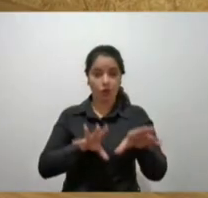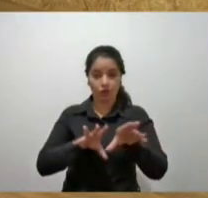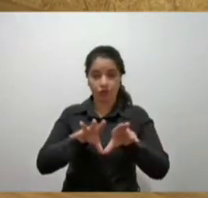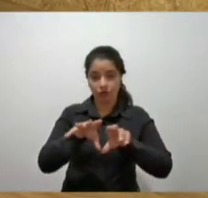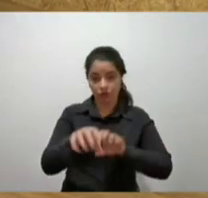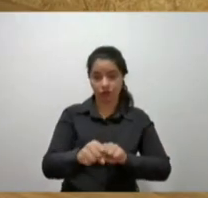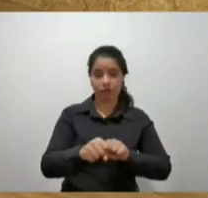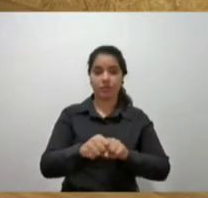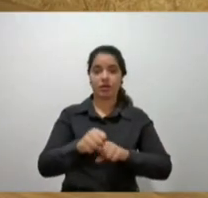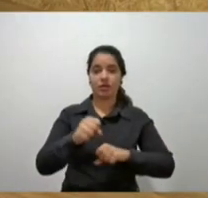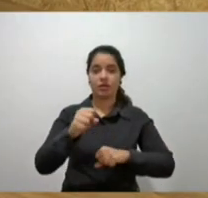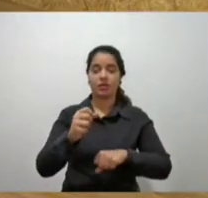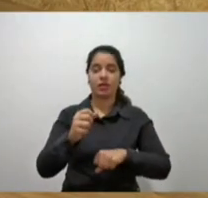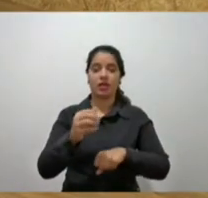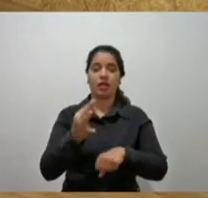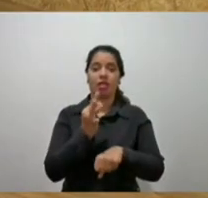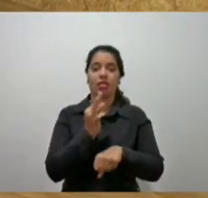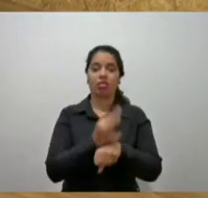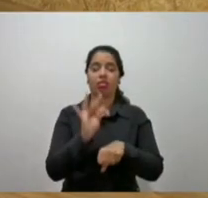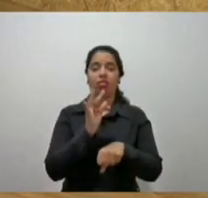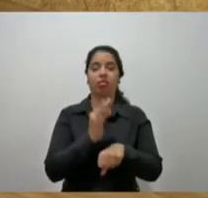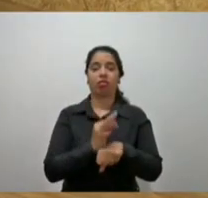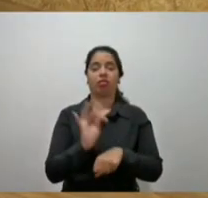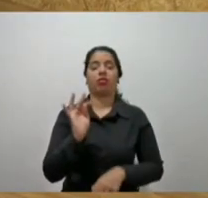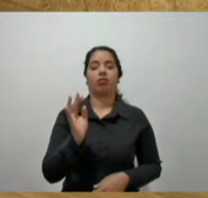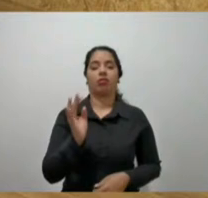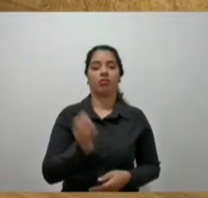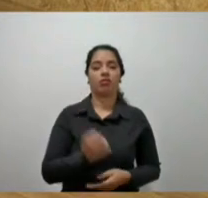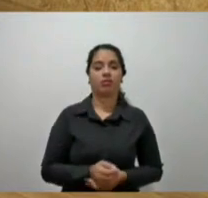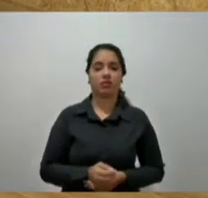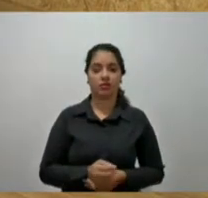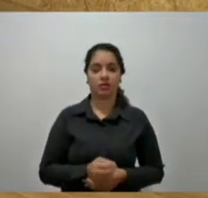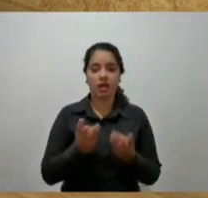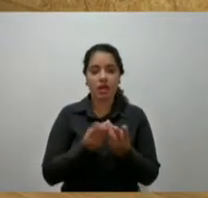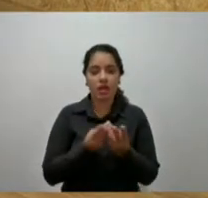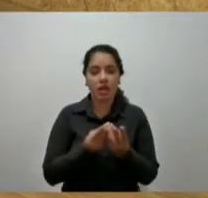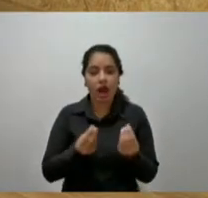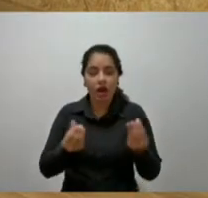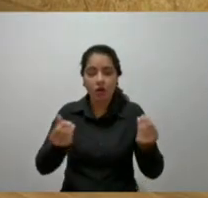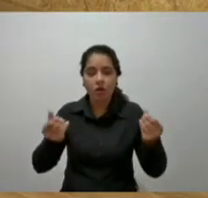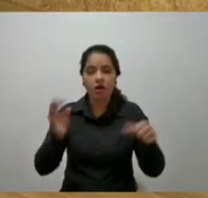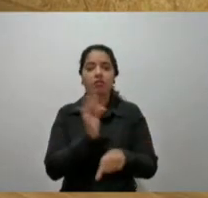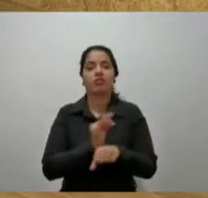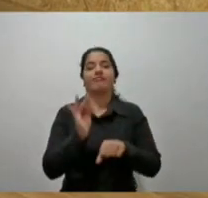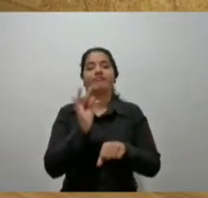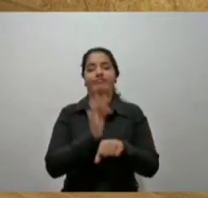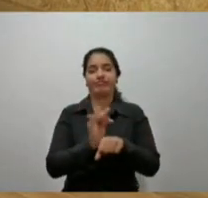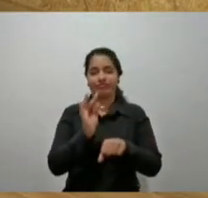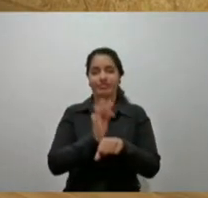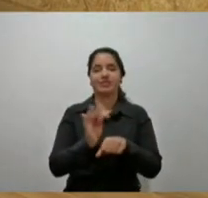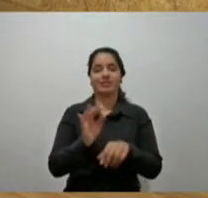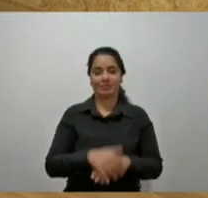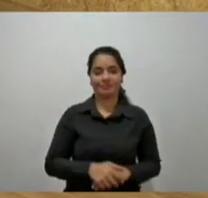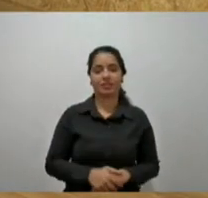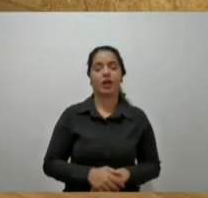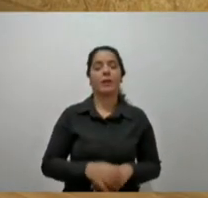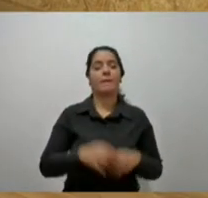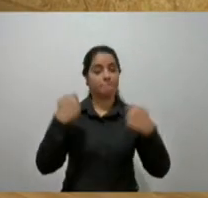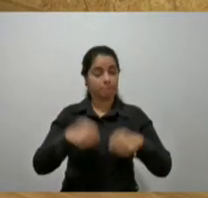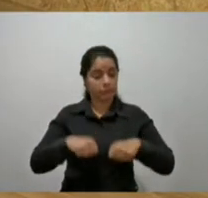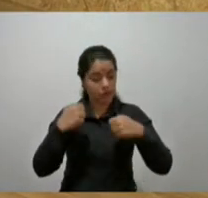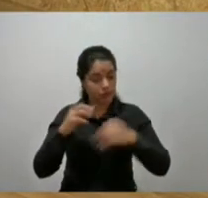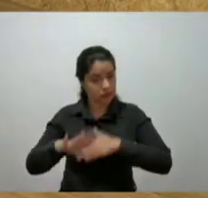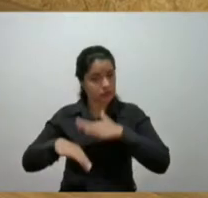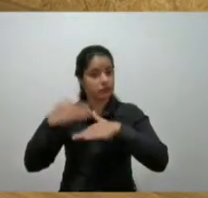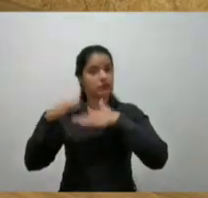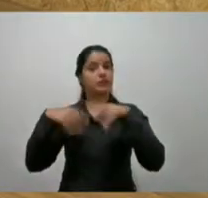técnica profissional e, naturalmente, da qualidade dessa educação técnica profissional. Então, a gente ainda precisa evoluir muito, porque é